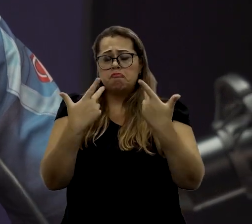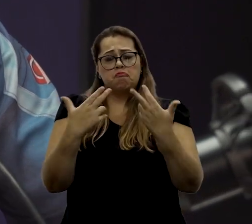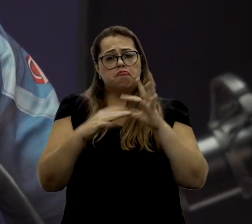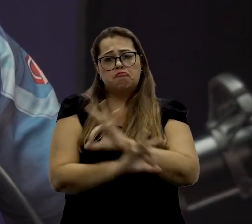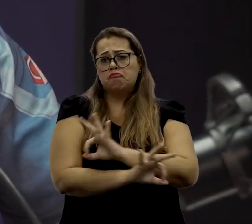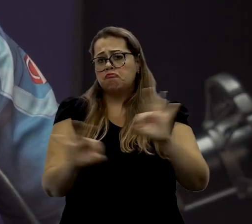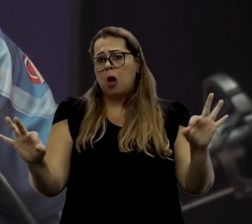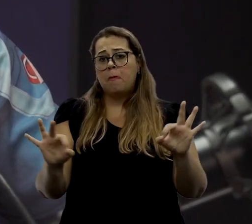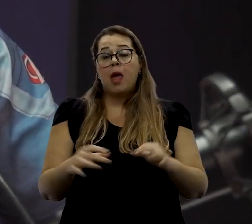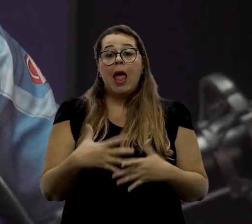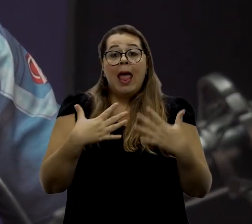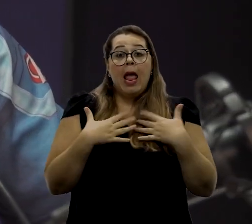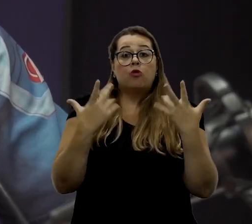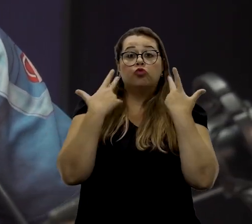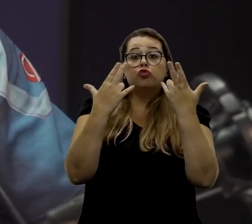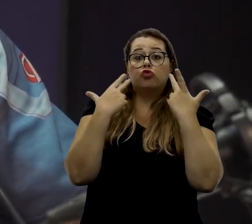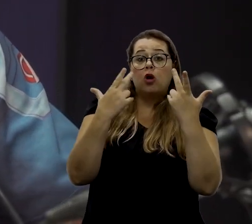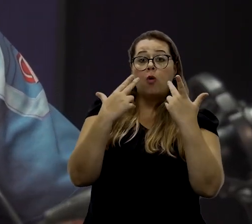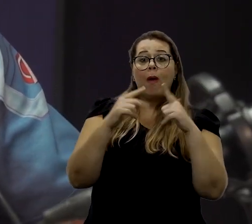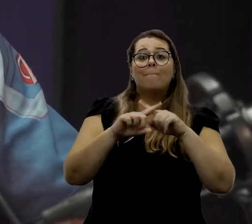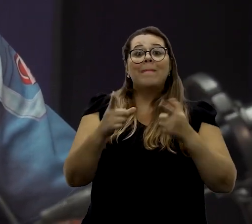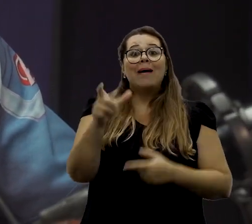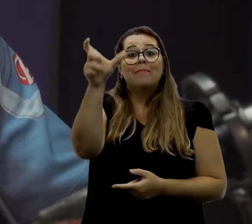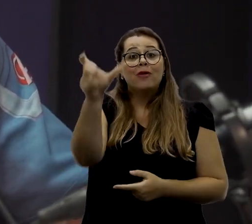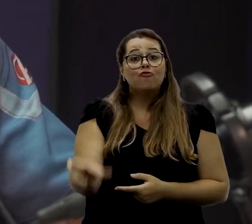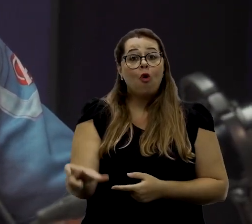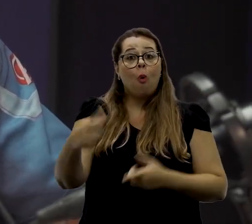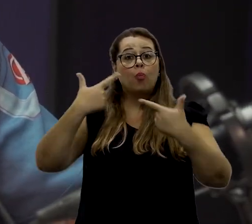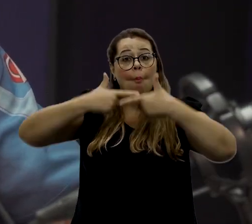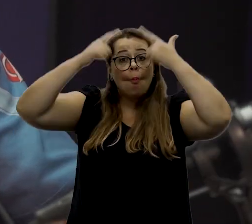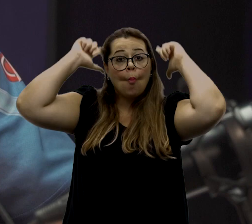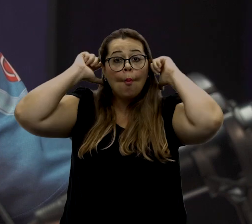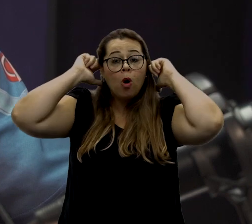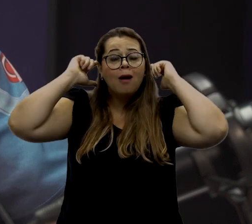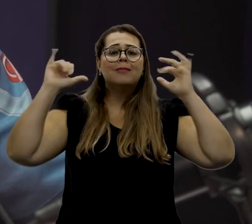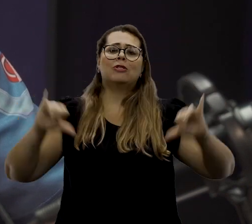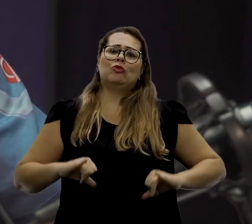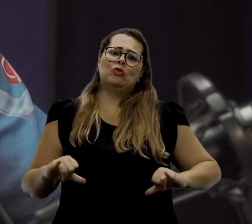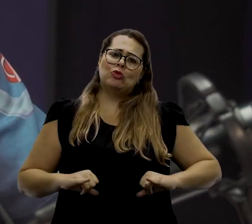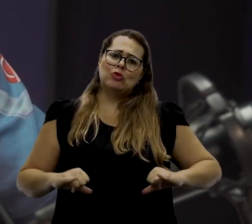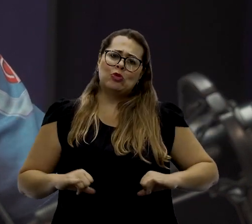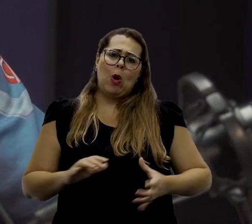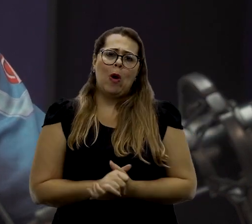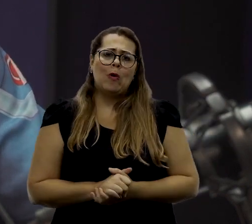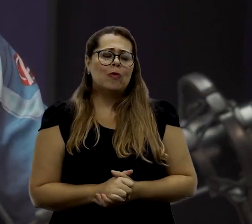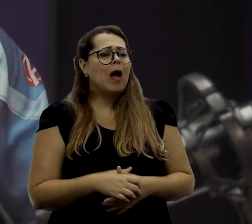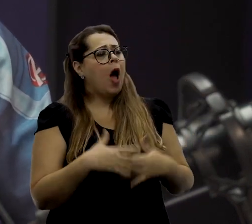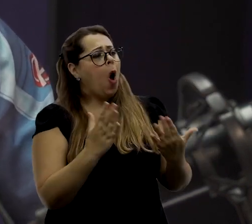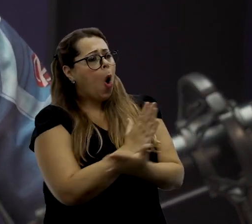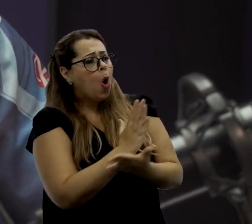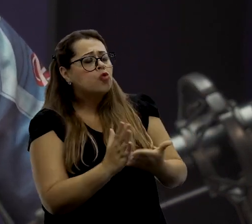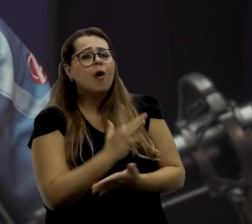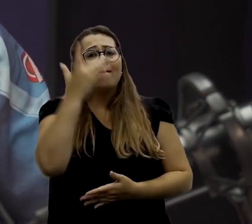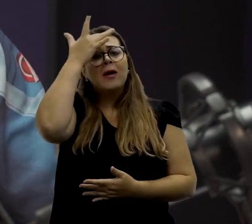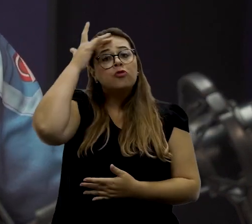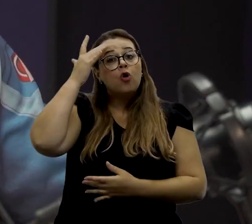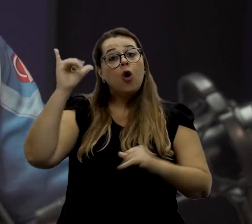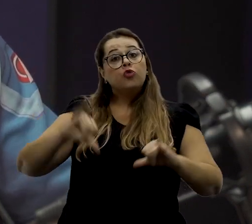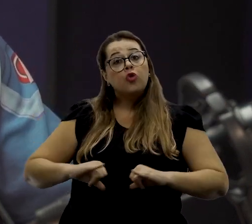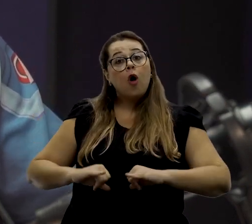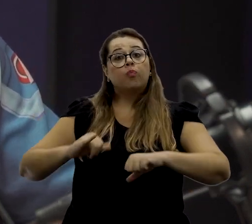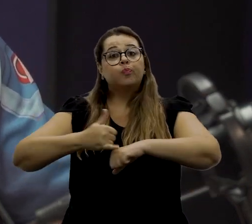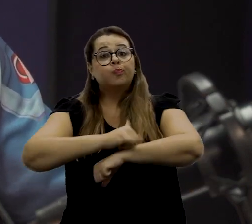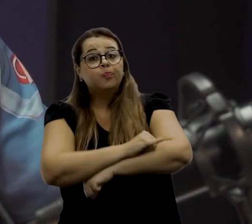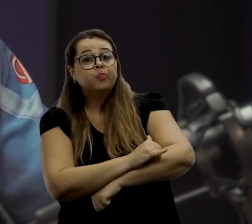para o outro é dor. Tipo, eu não tenho problema nenhum, mas tem pessoas que sofrem por ser careca. Tem pessoas que sofrem por ser gordinho. Tem pessoas que sofrem porque,